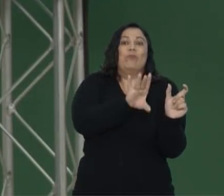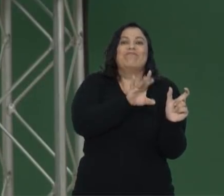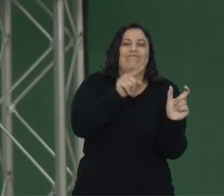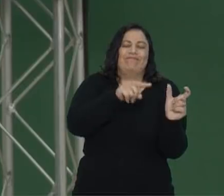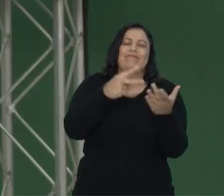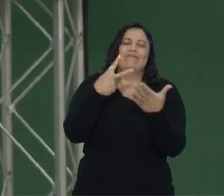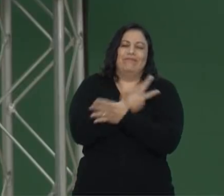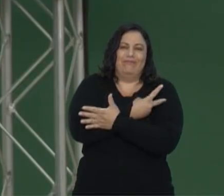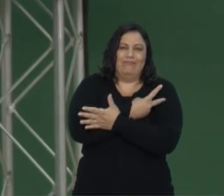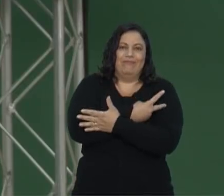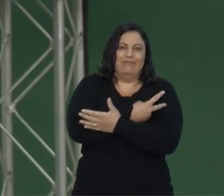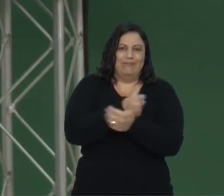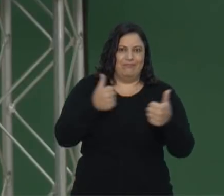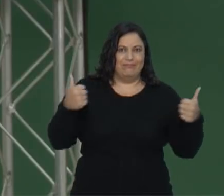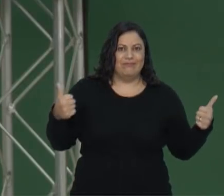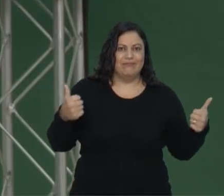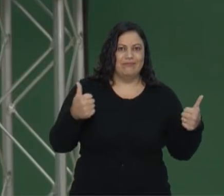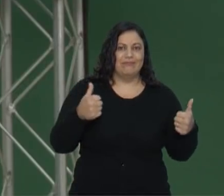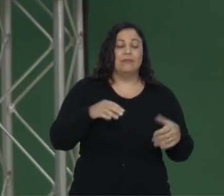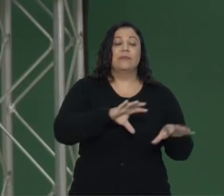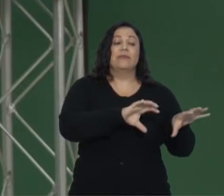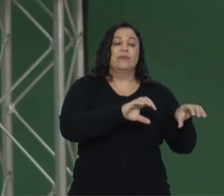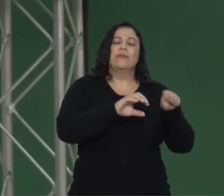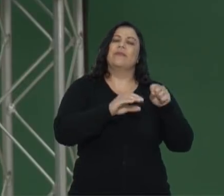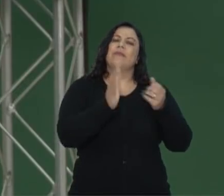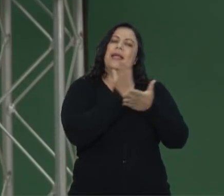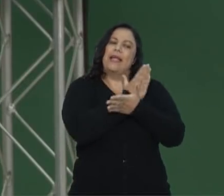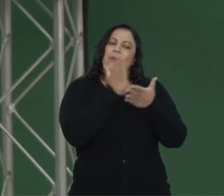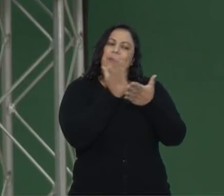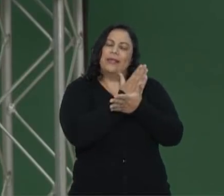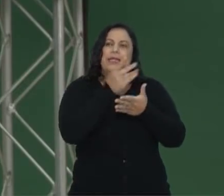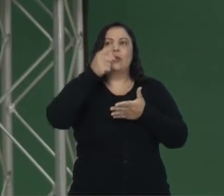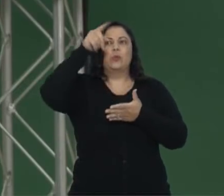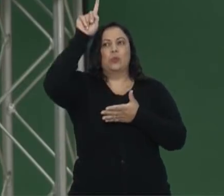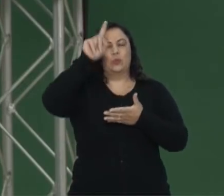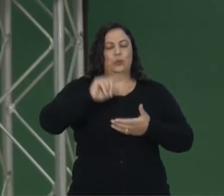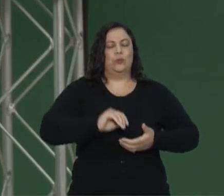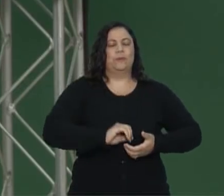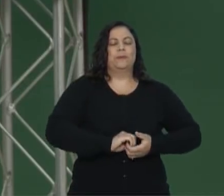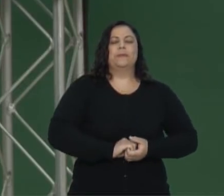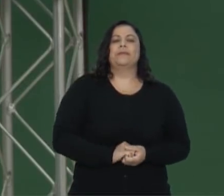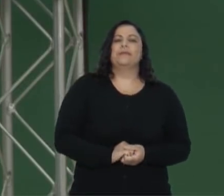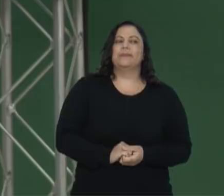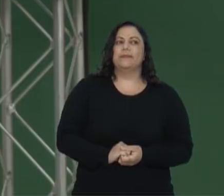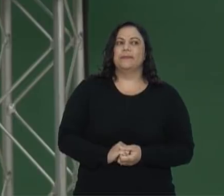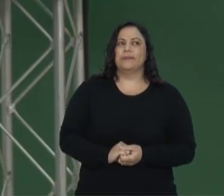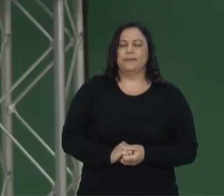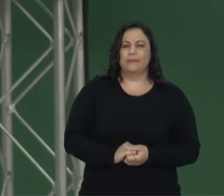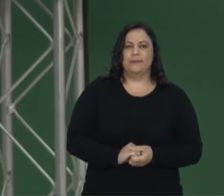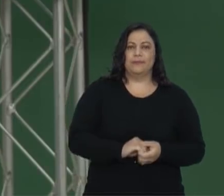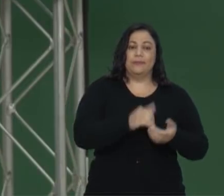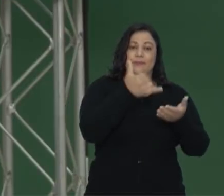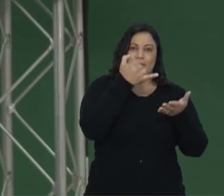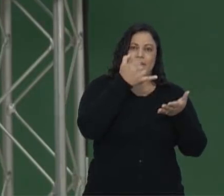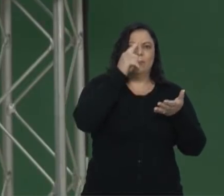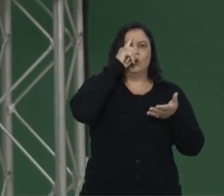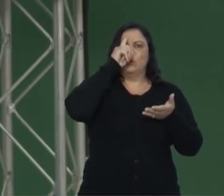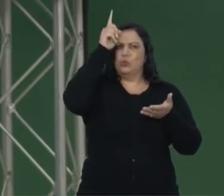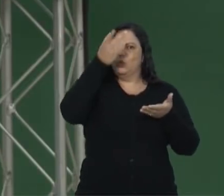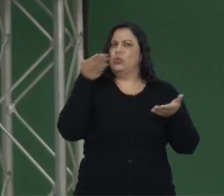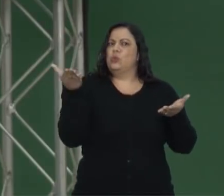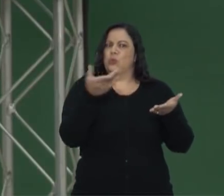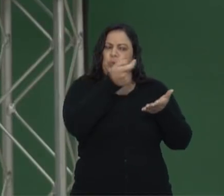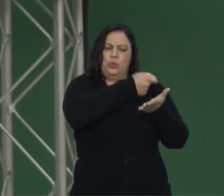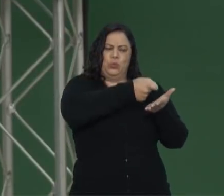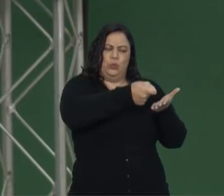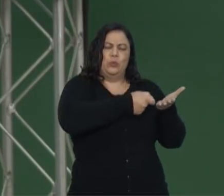dessa atividade. Vamos pegar nosso caderno? Vamos para a nossa última parte da aula de hoje? Então, coloca a data de hoje, coloca o